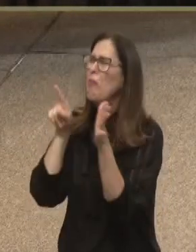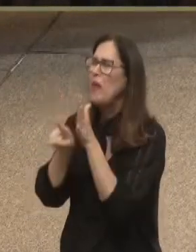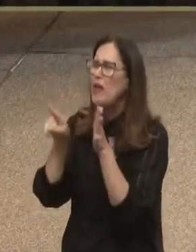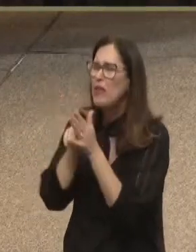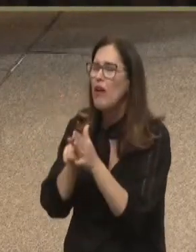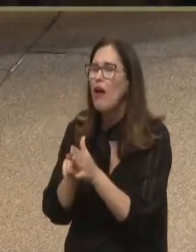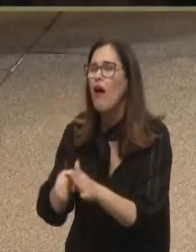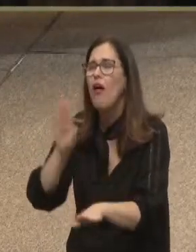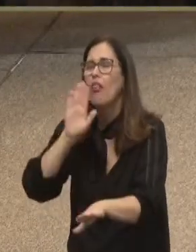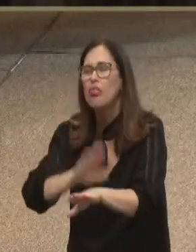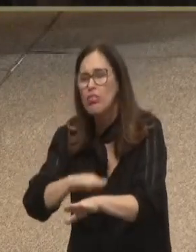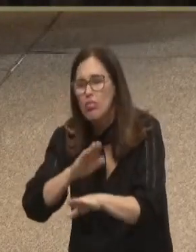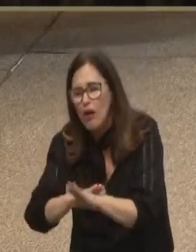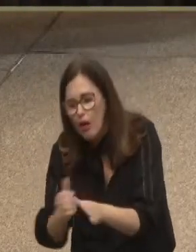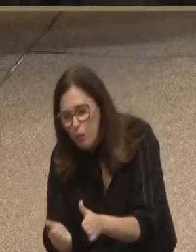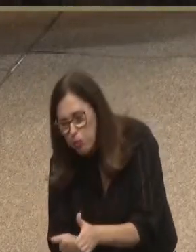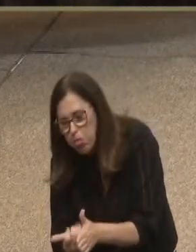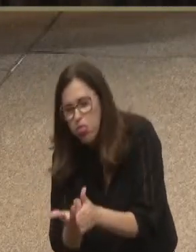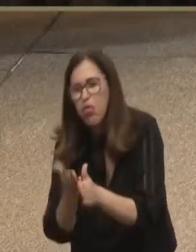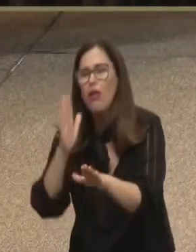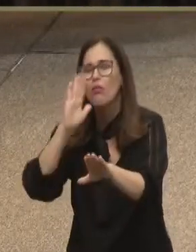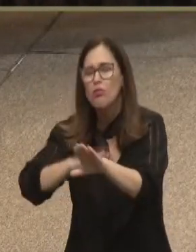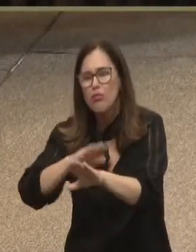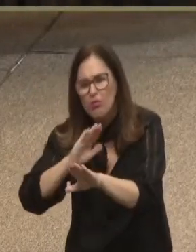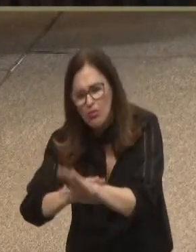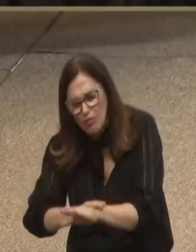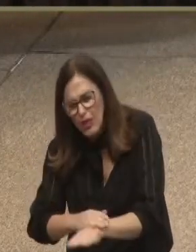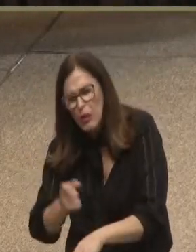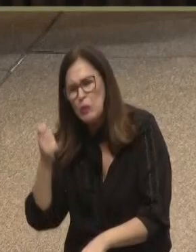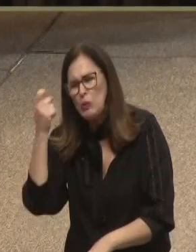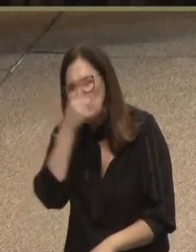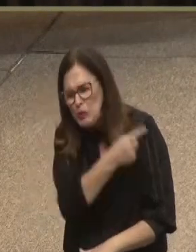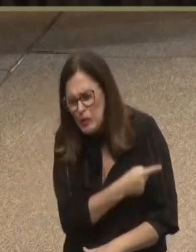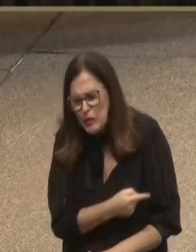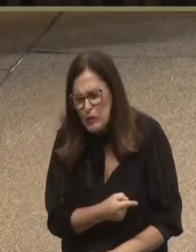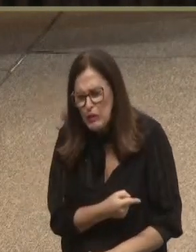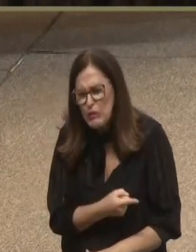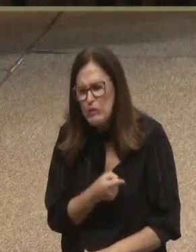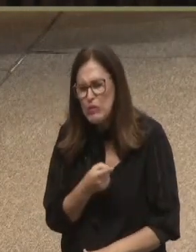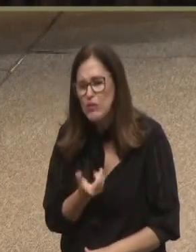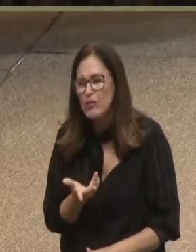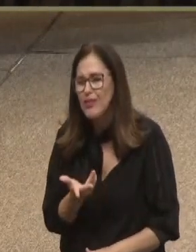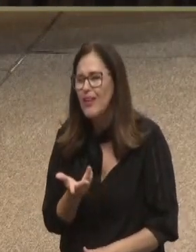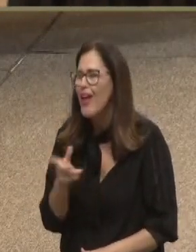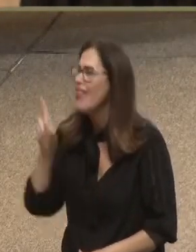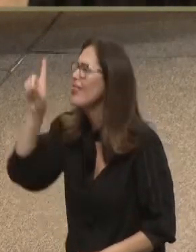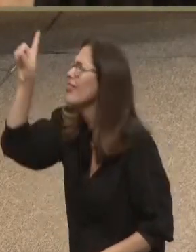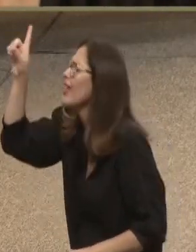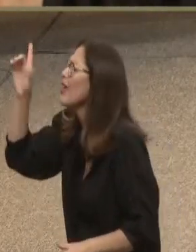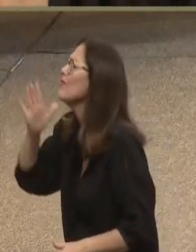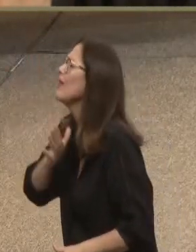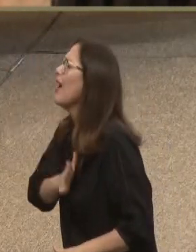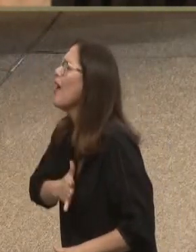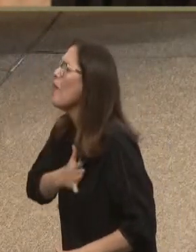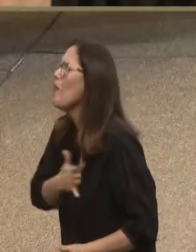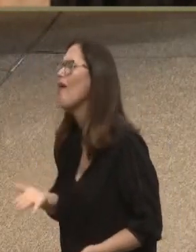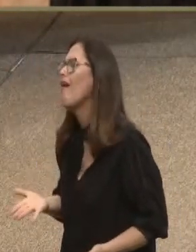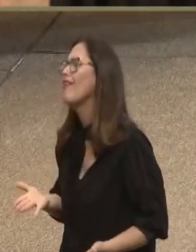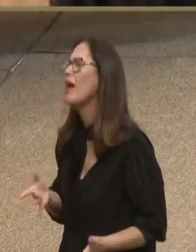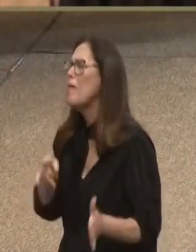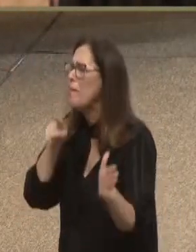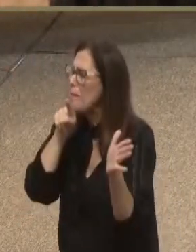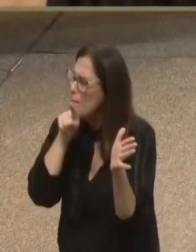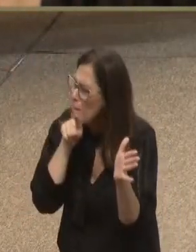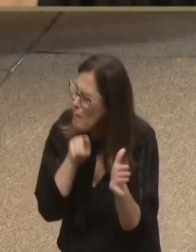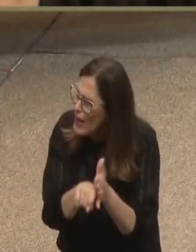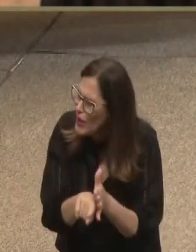quando essa situação vai permanecer? Deus querido, esta foi a pergunta